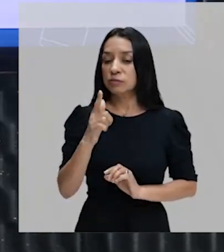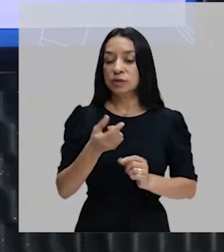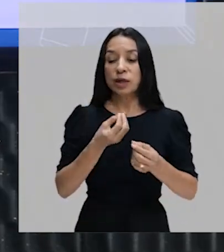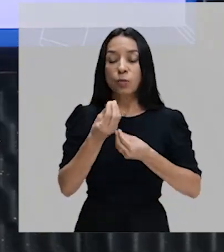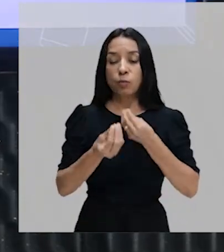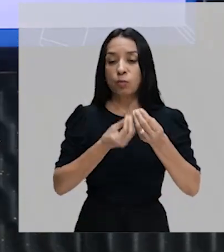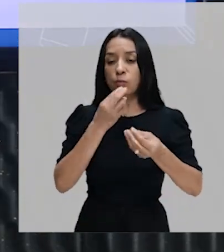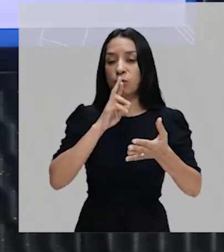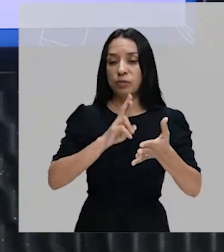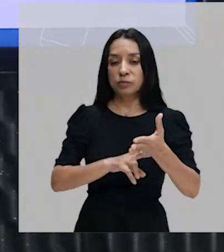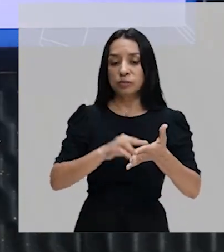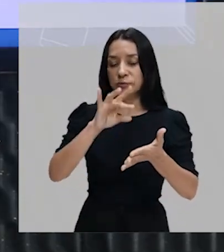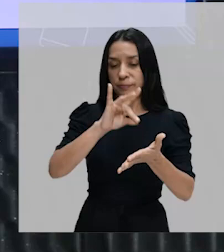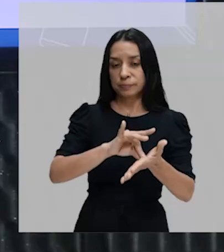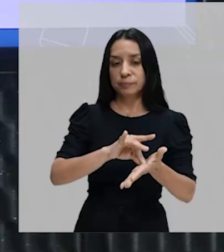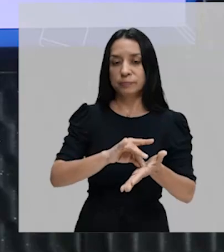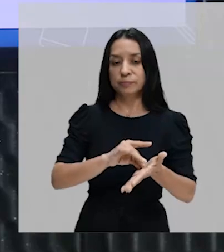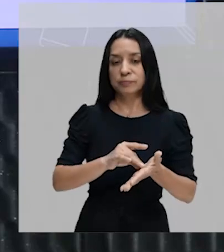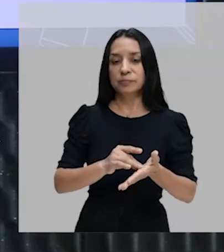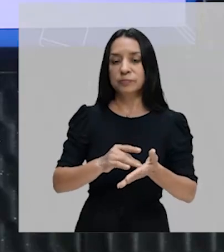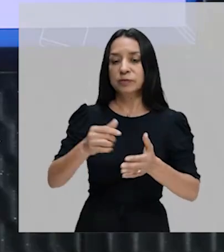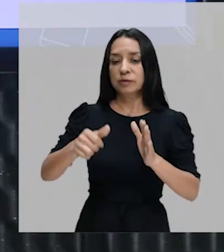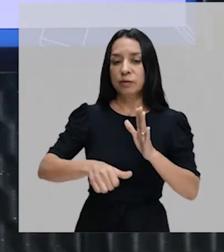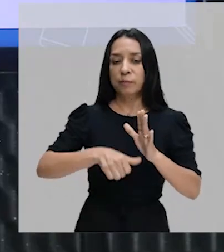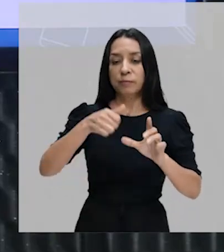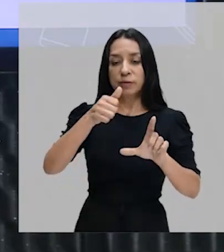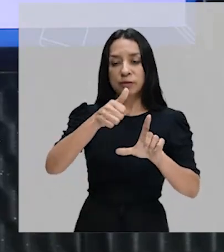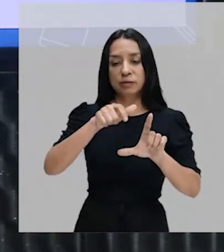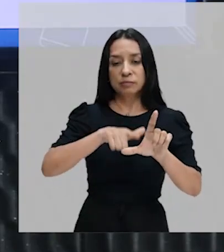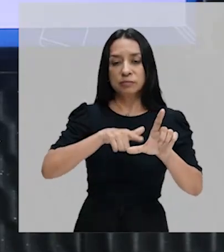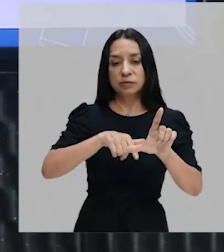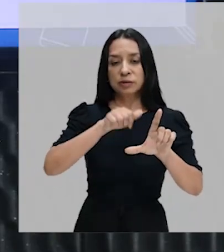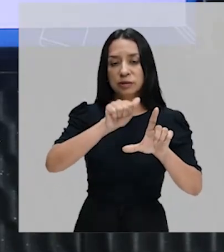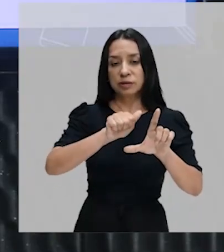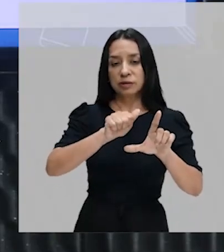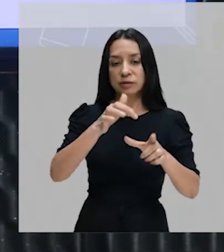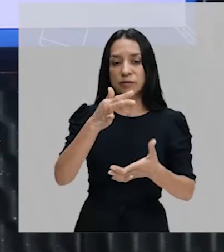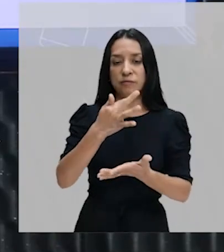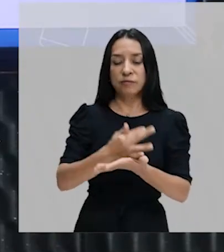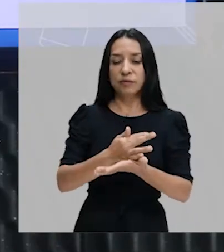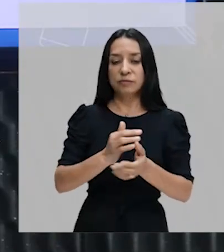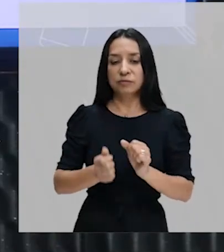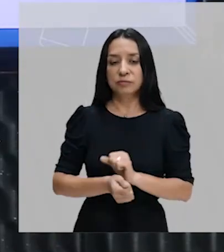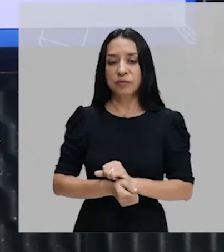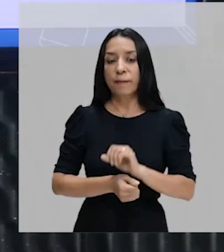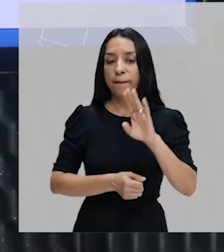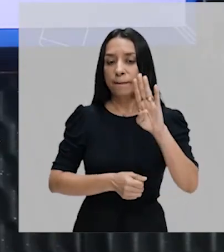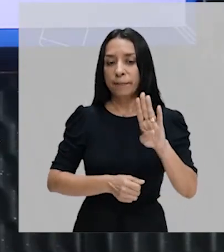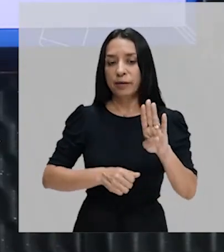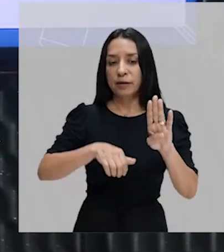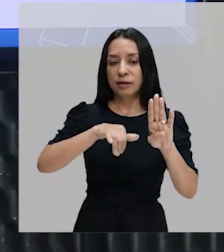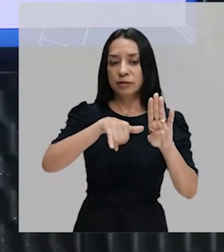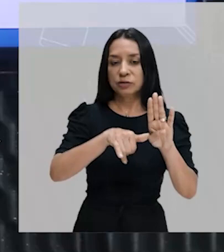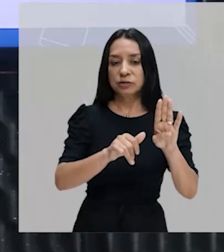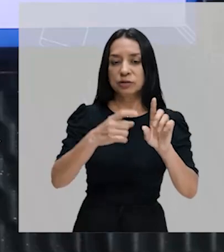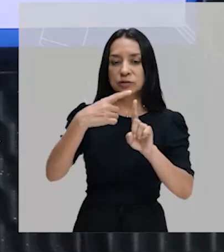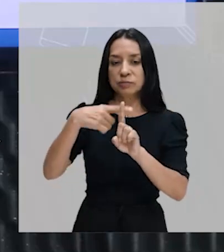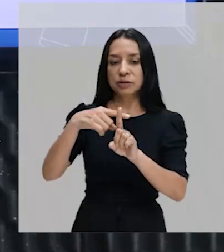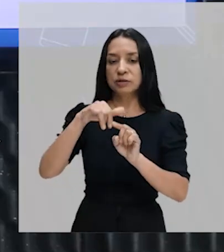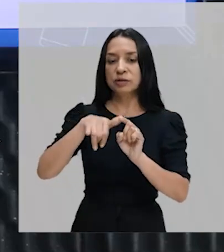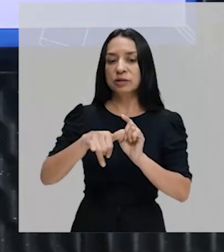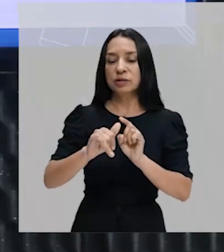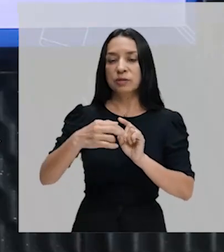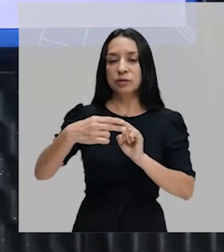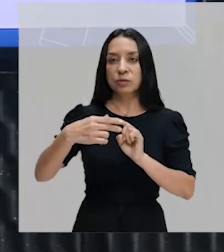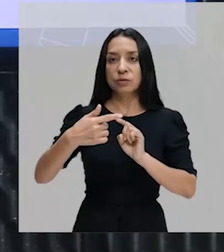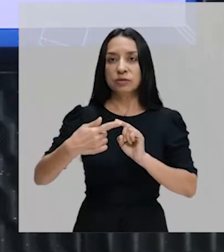ser, tá? Então, primeira falso. Vamos lá para a segunda. X mais y igual a 7. Bom, aqui o que é que eu